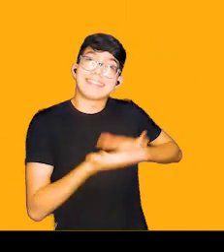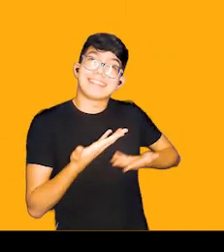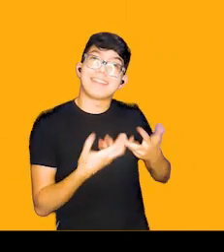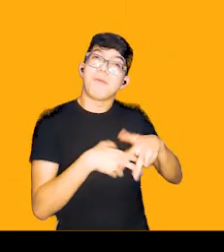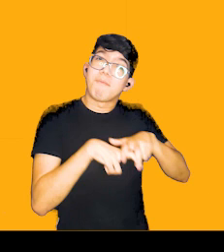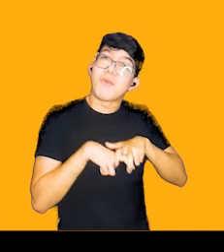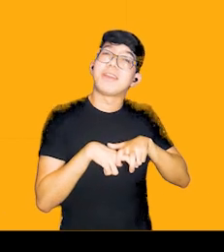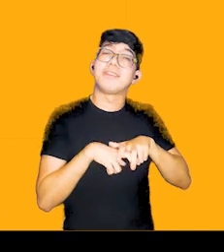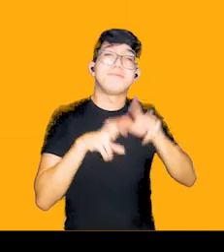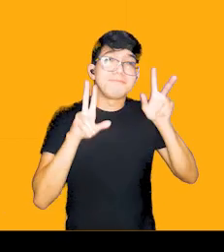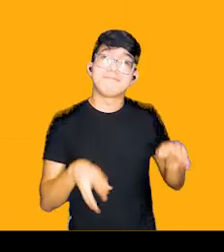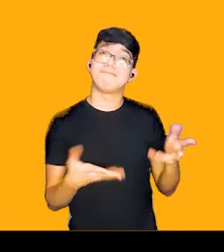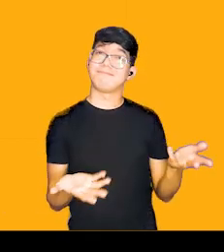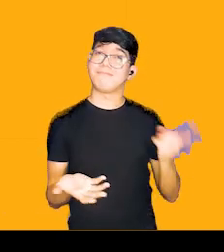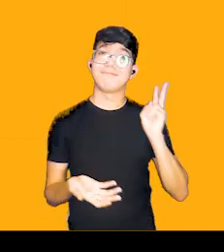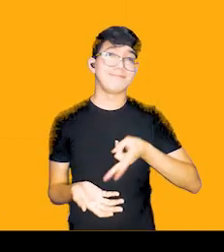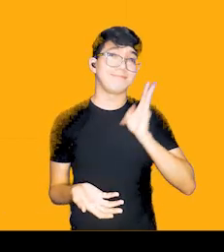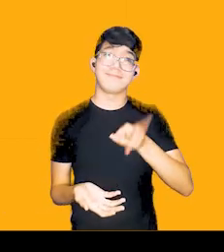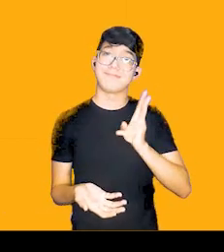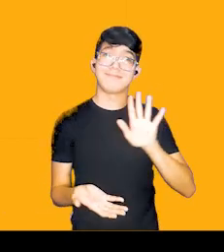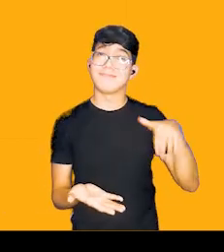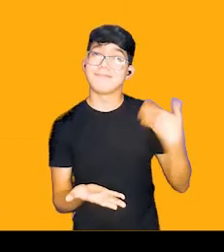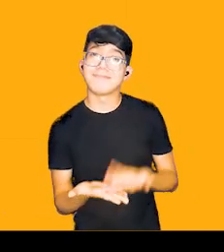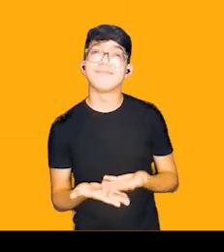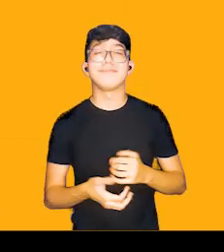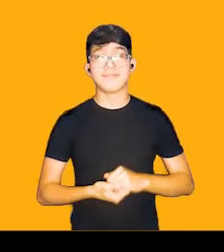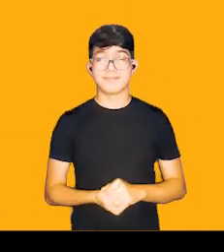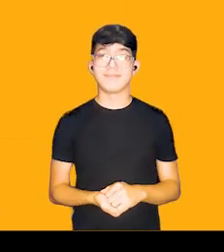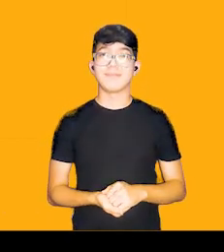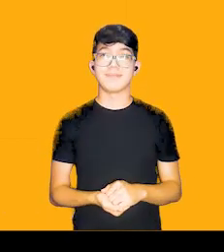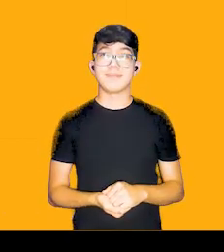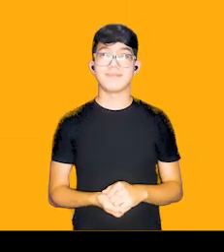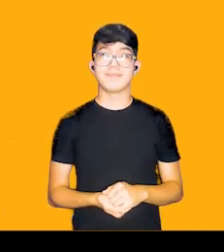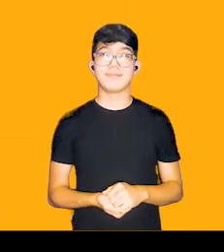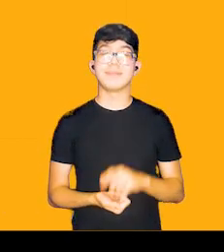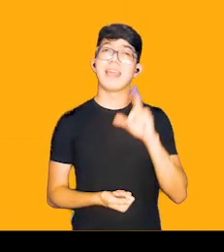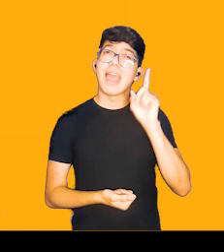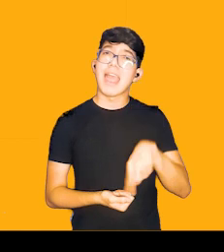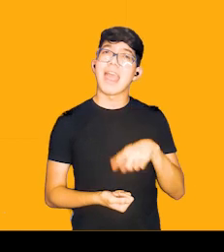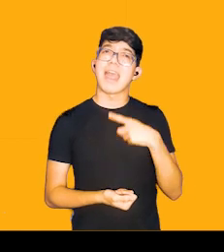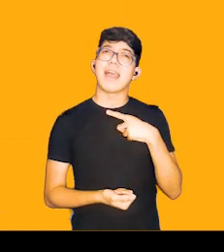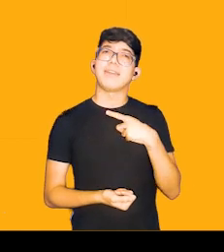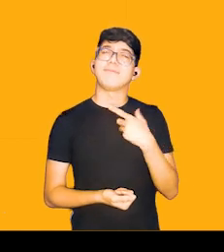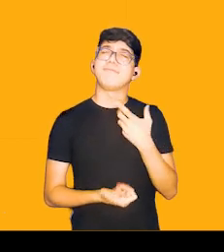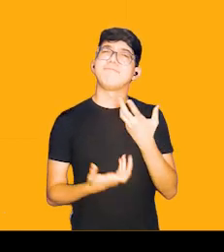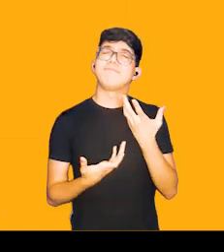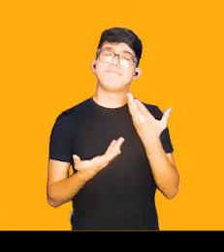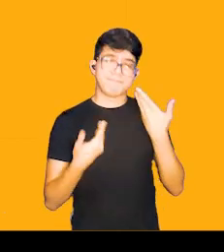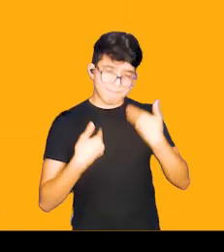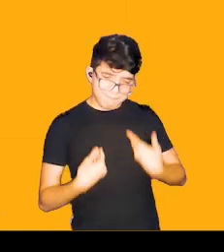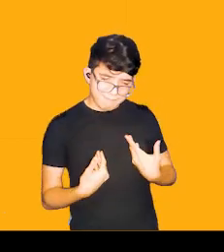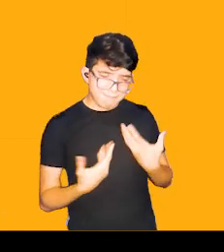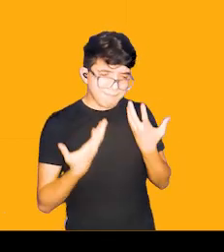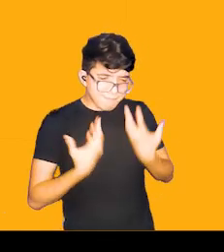bem esperado, bem debatido. Então, para mim foi assim, tem sido assim, né? O tempo todo,